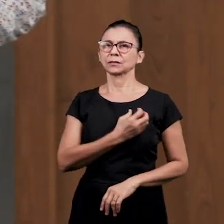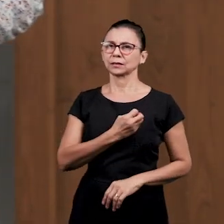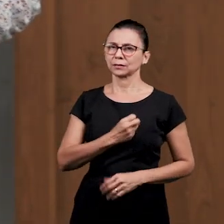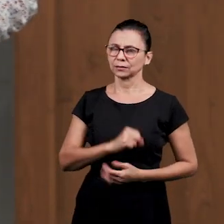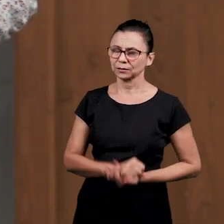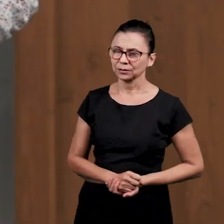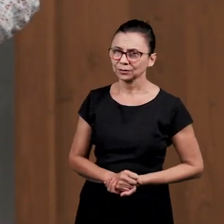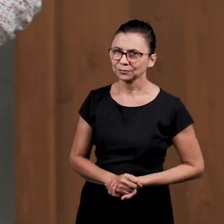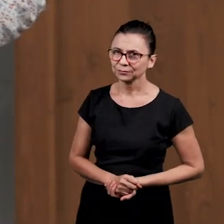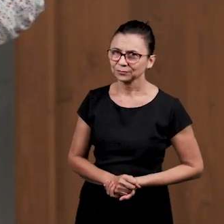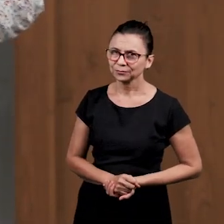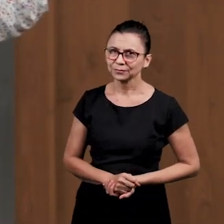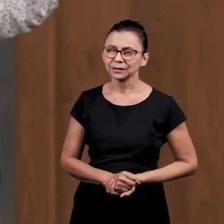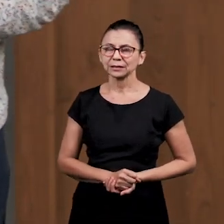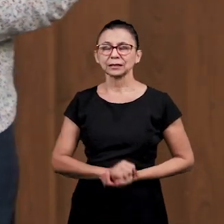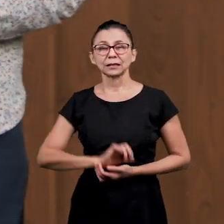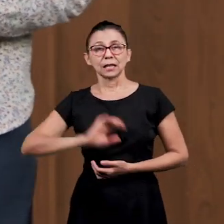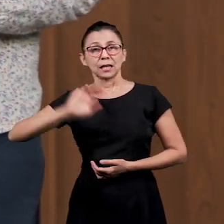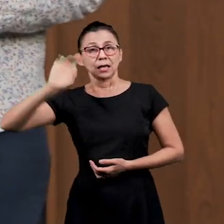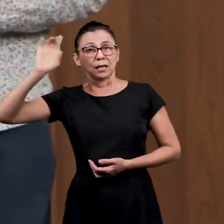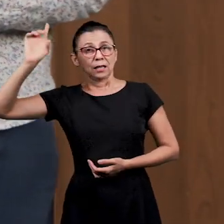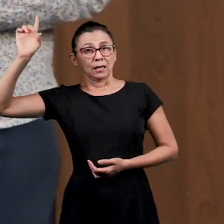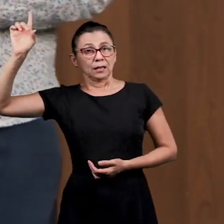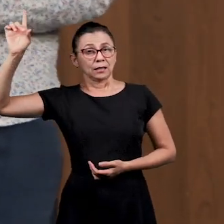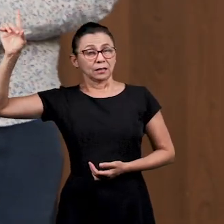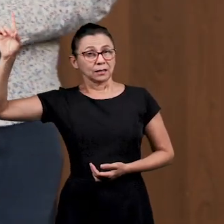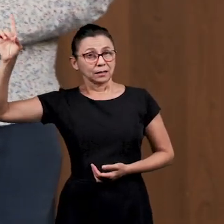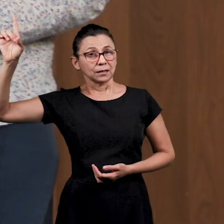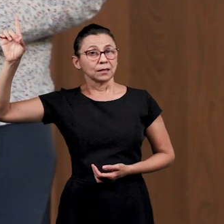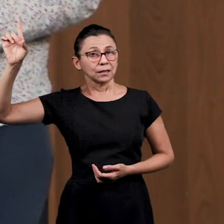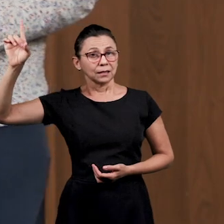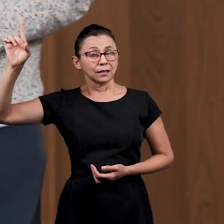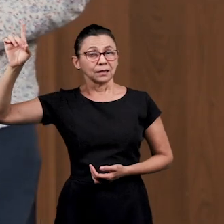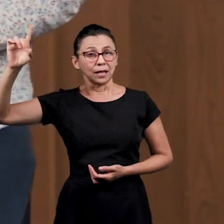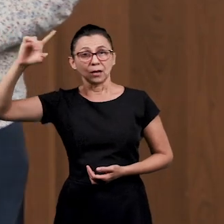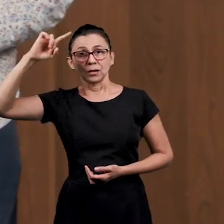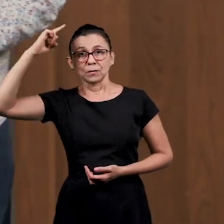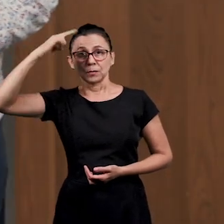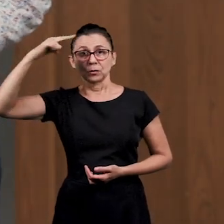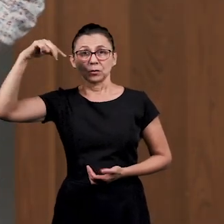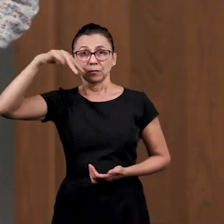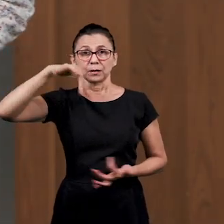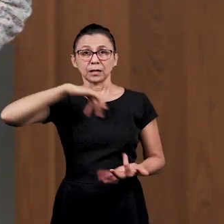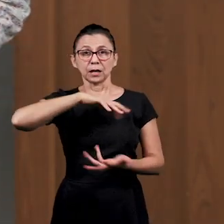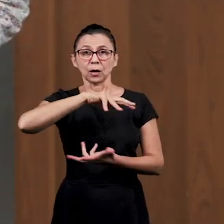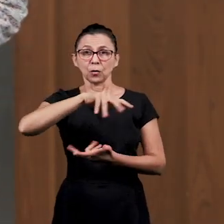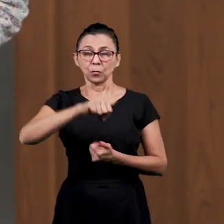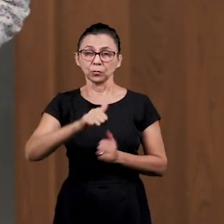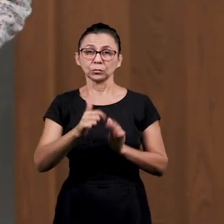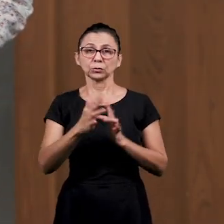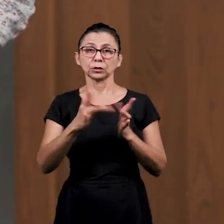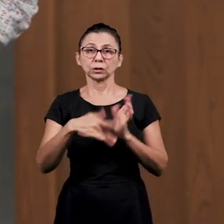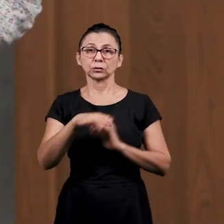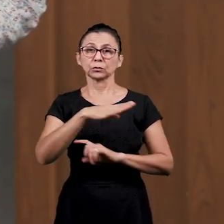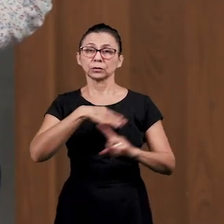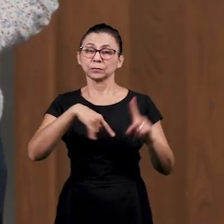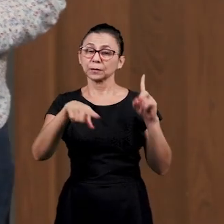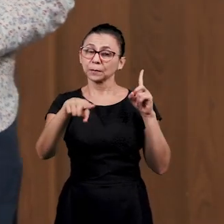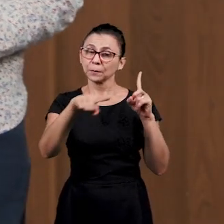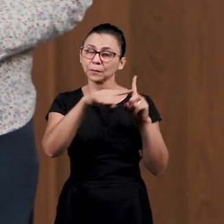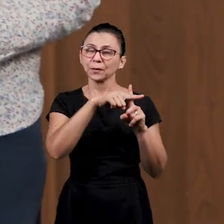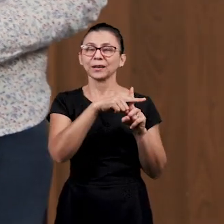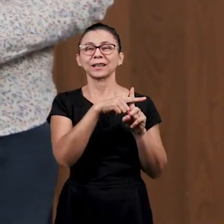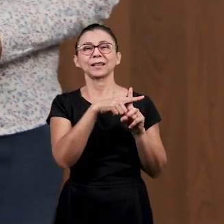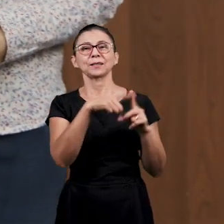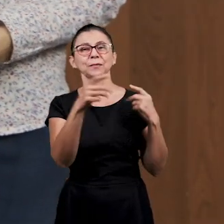não poupou o seu próprio filho. Deus poupou a Isaac, o filho de Abraão, mas ele não poupou o seu